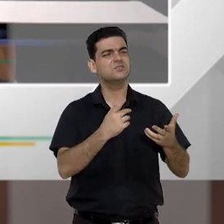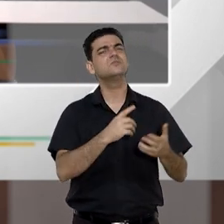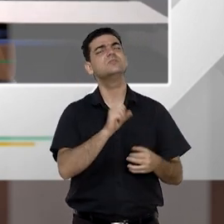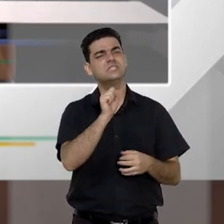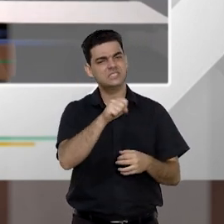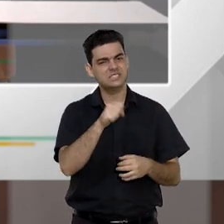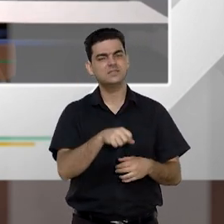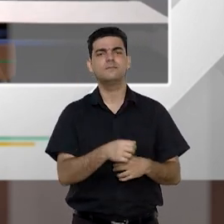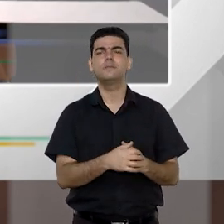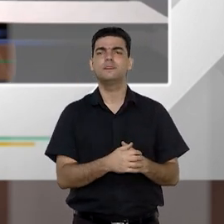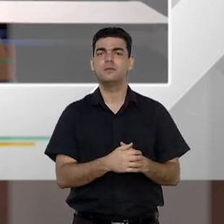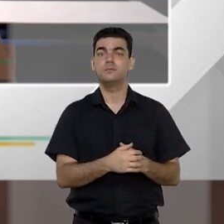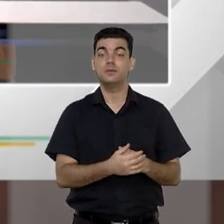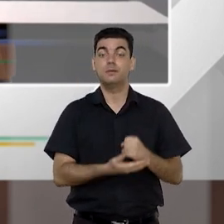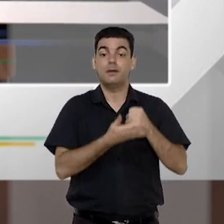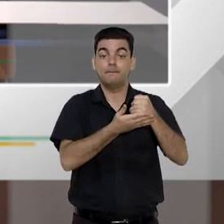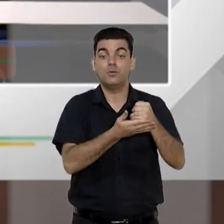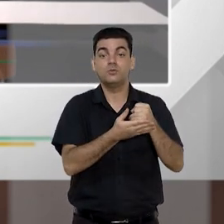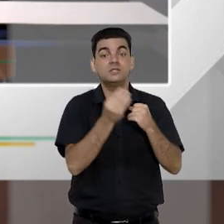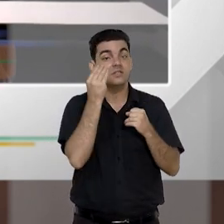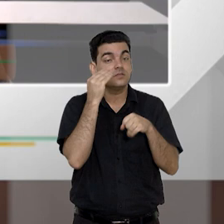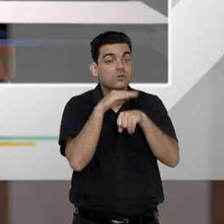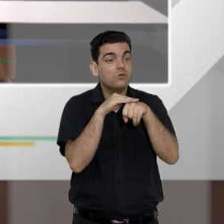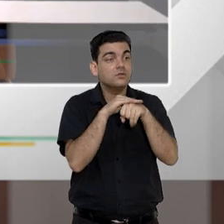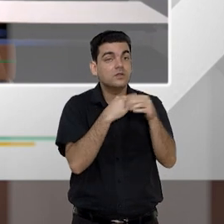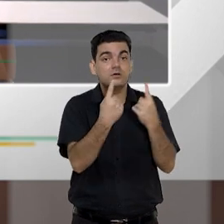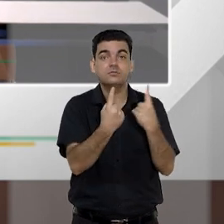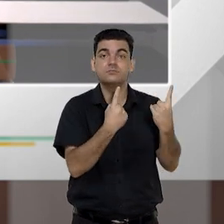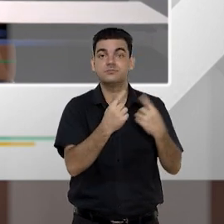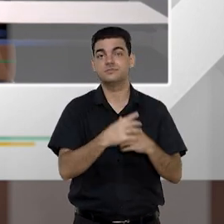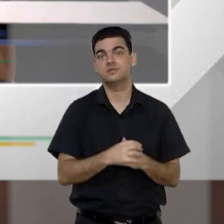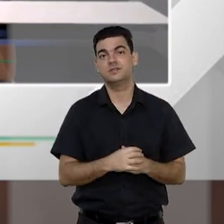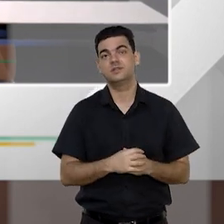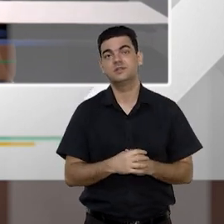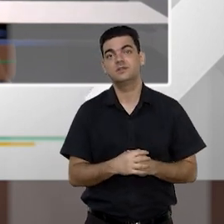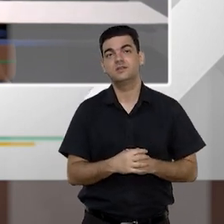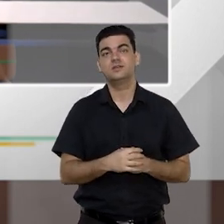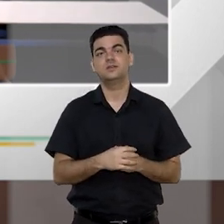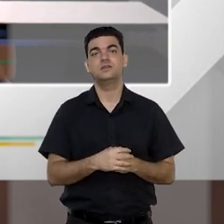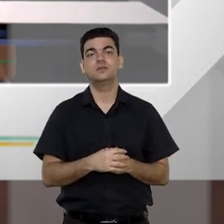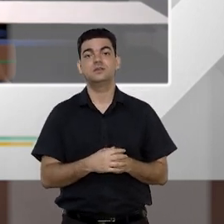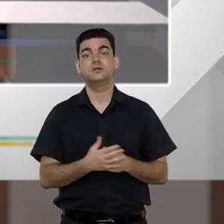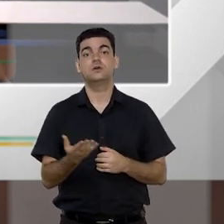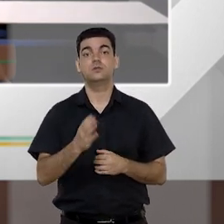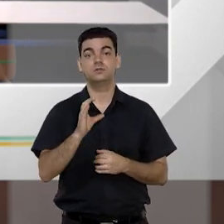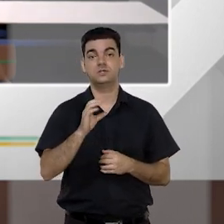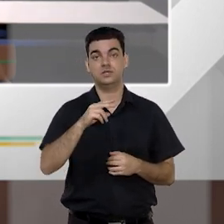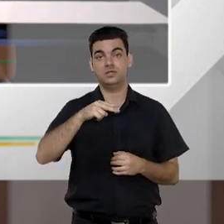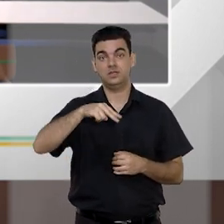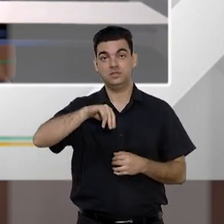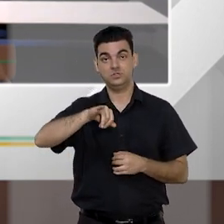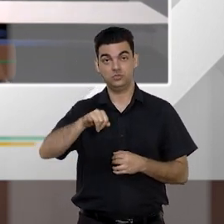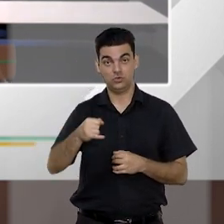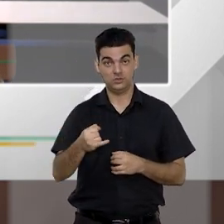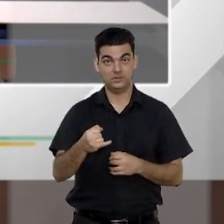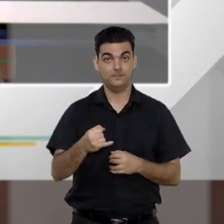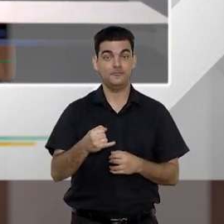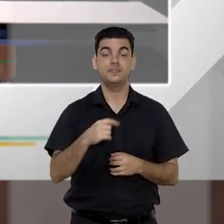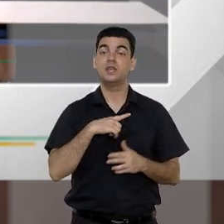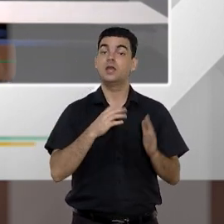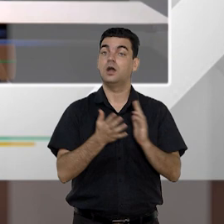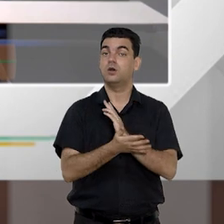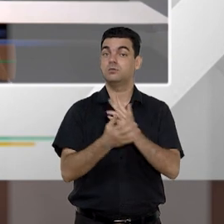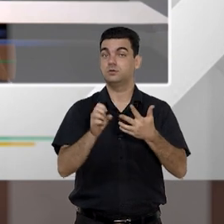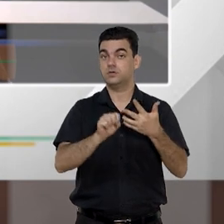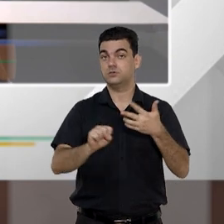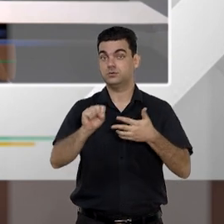vários incentivos a nível institucional para a prática de conciliação. No âmbito do CNJ,